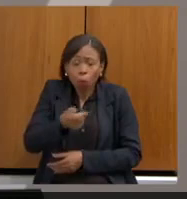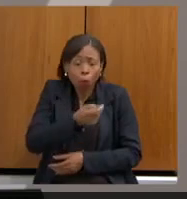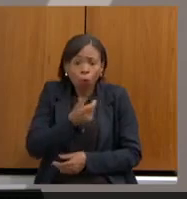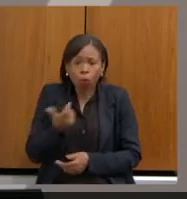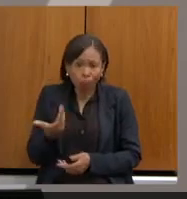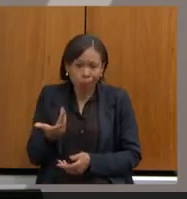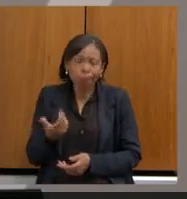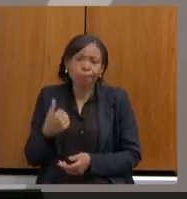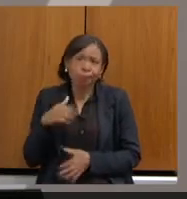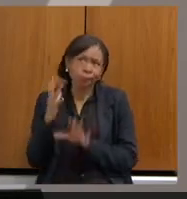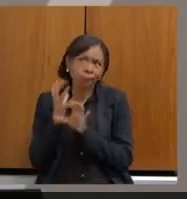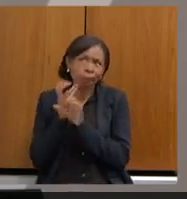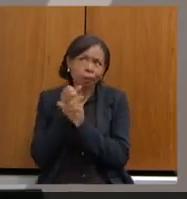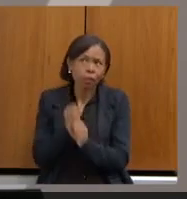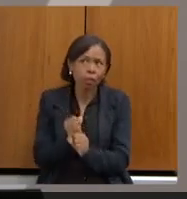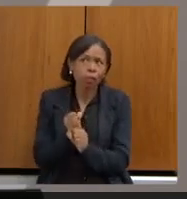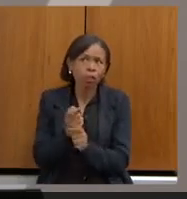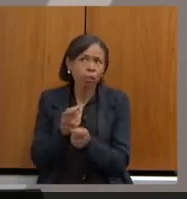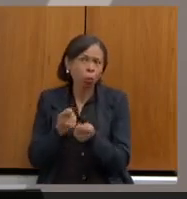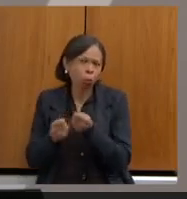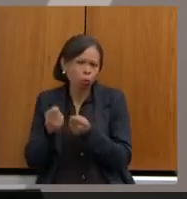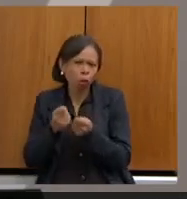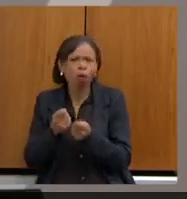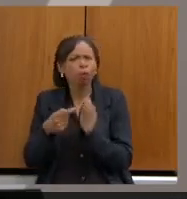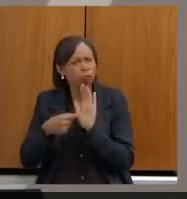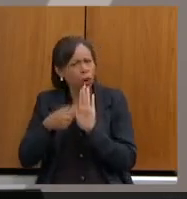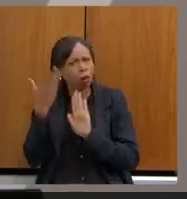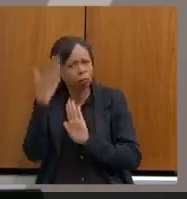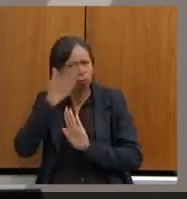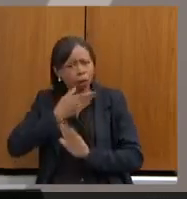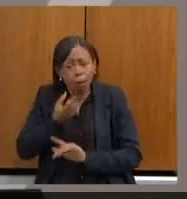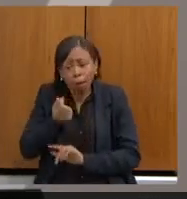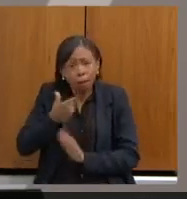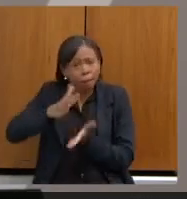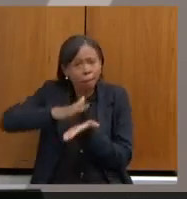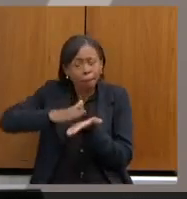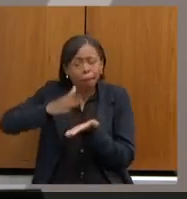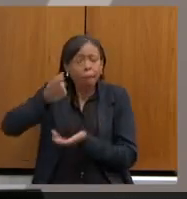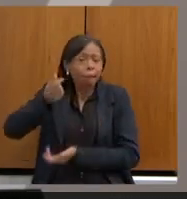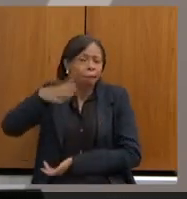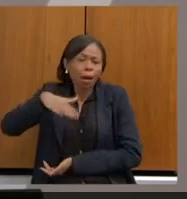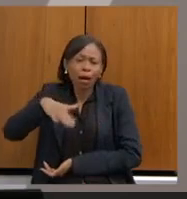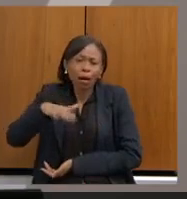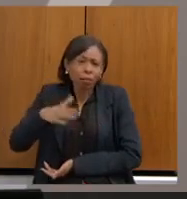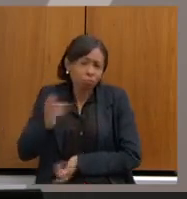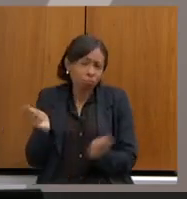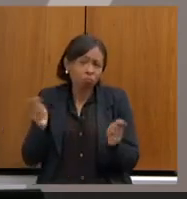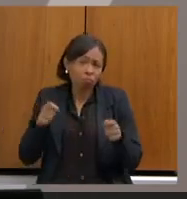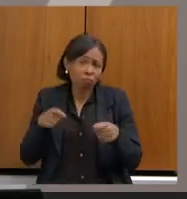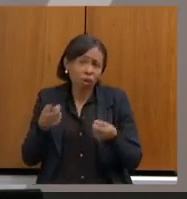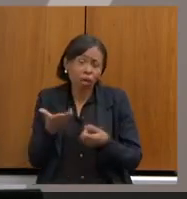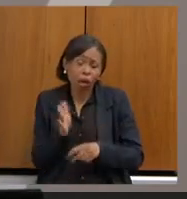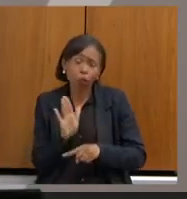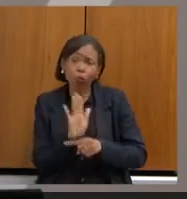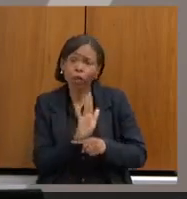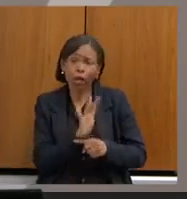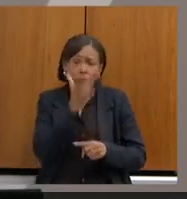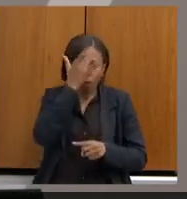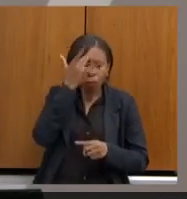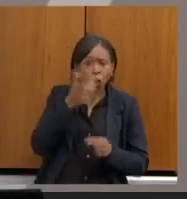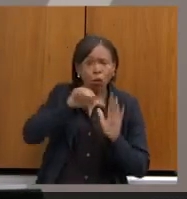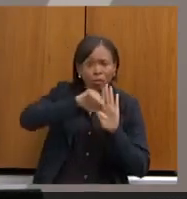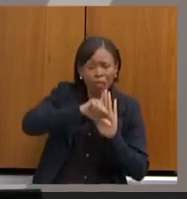mostra o tanto que é mais barato tanto que é mais fácil de recuperar havia que o infrator